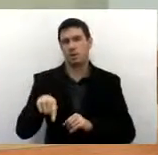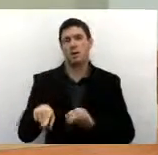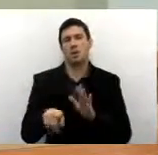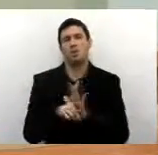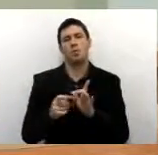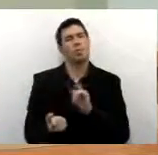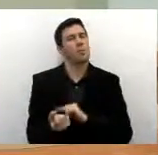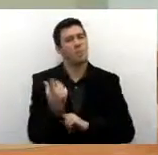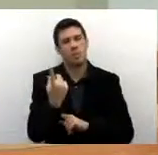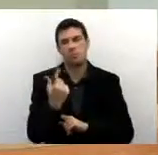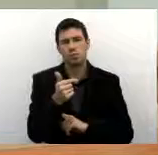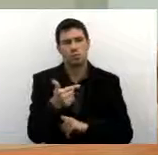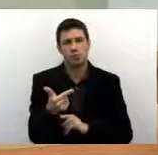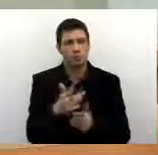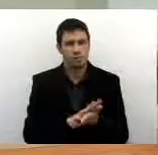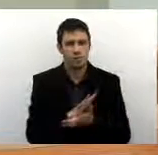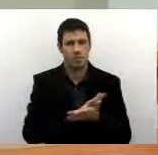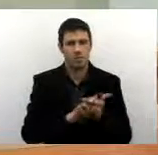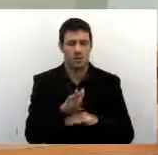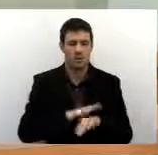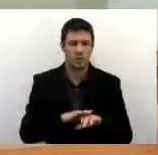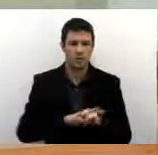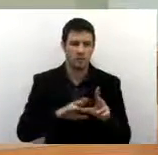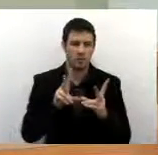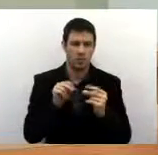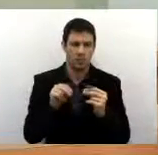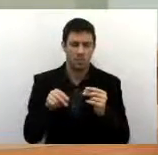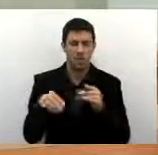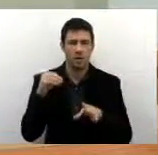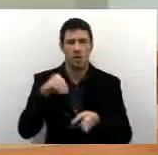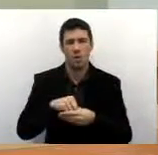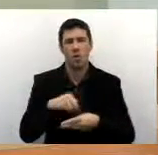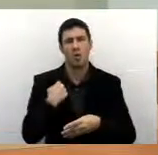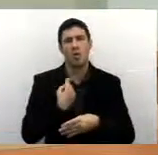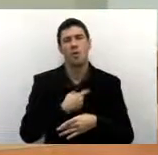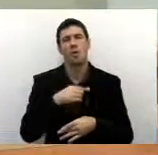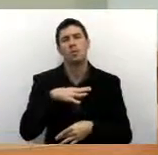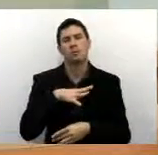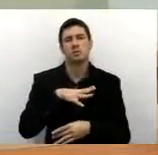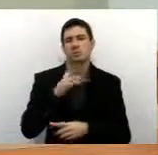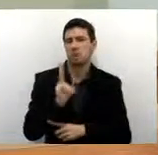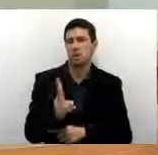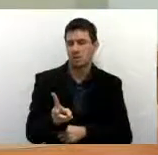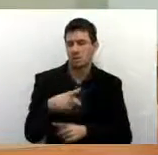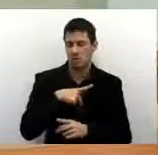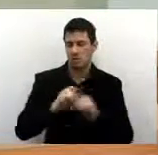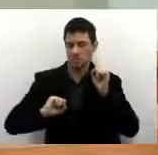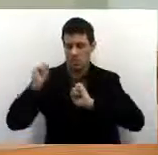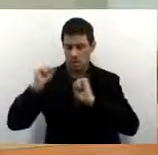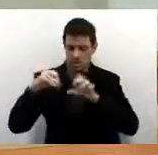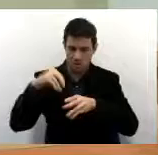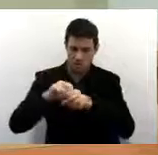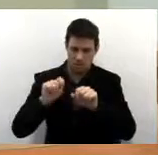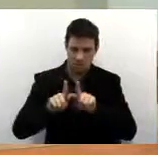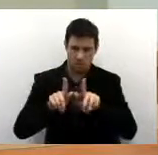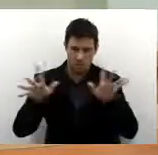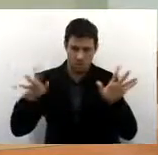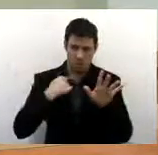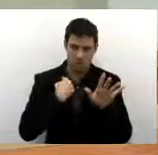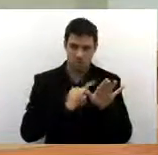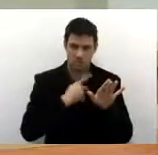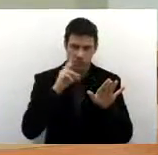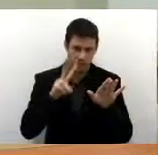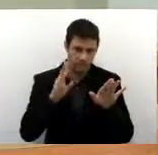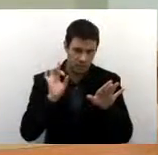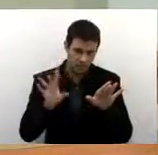deixarmos, não termos uma conversa dentro do nosso município para mantermos essas empresas aqui em Guarulhos. Só se vê fechamento